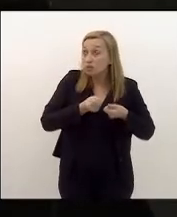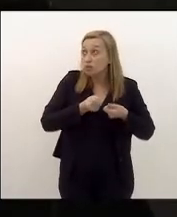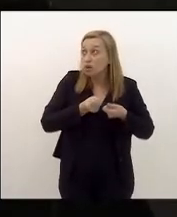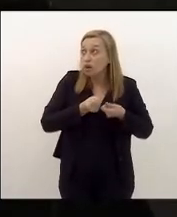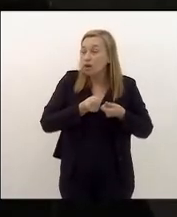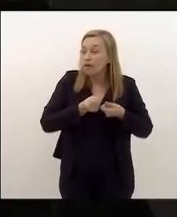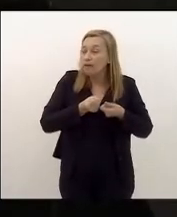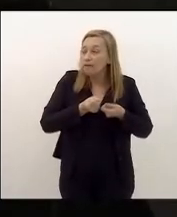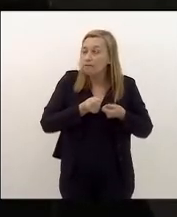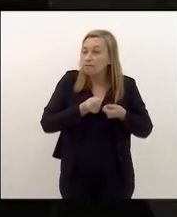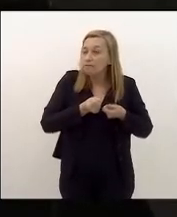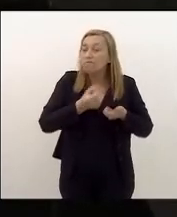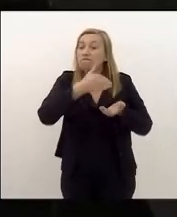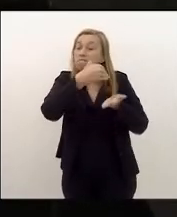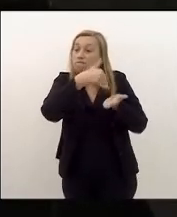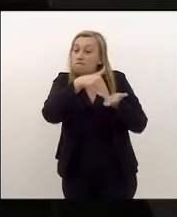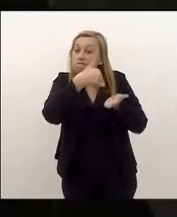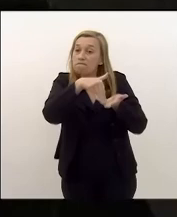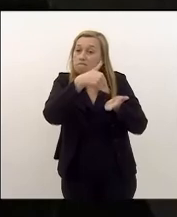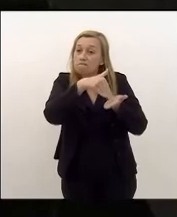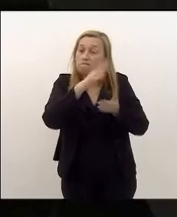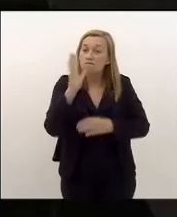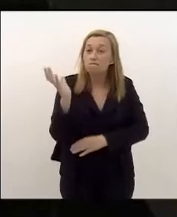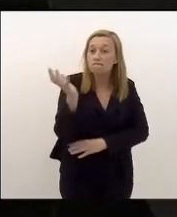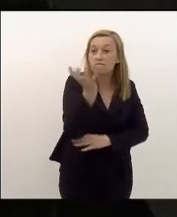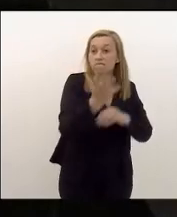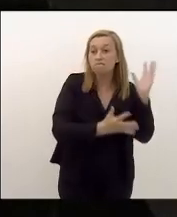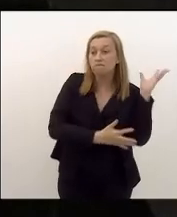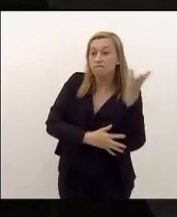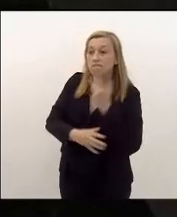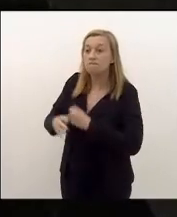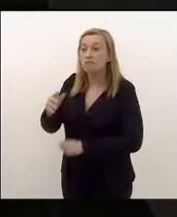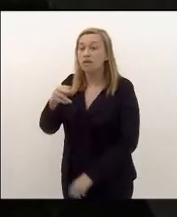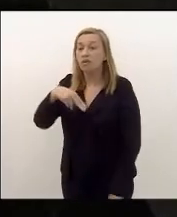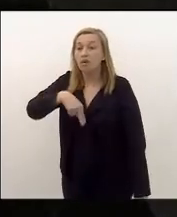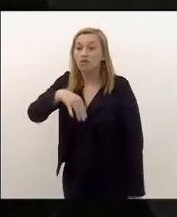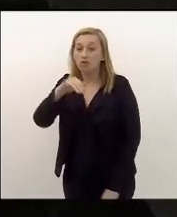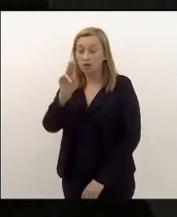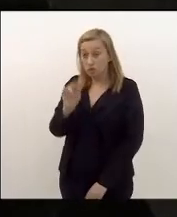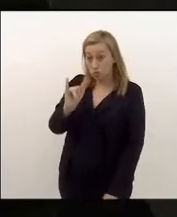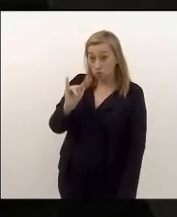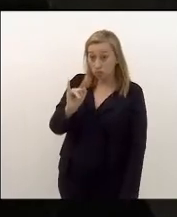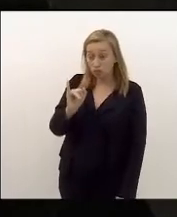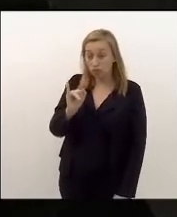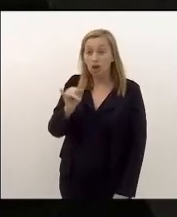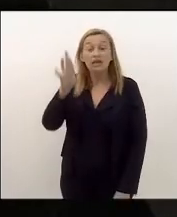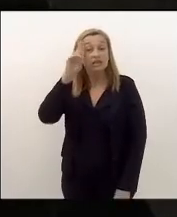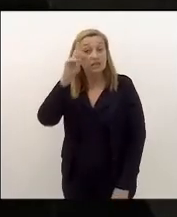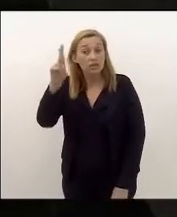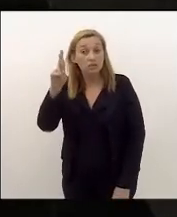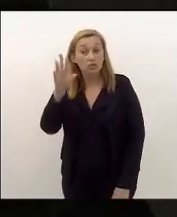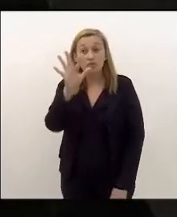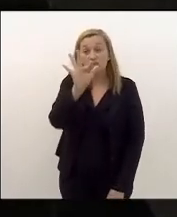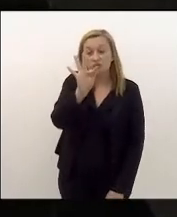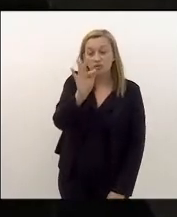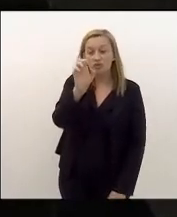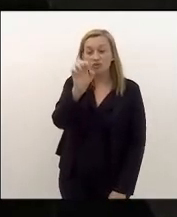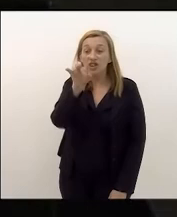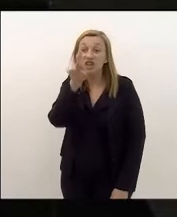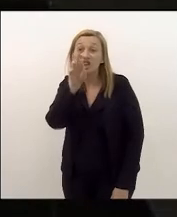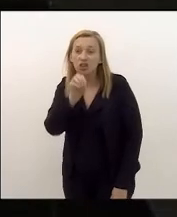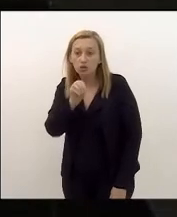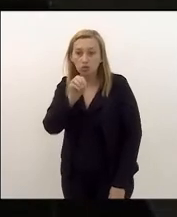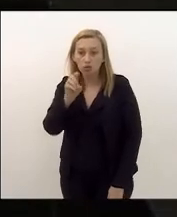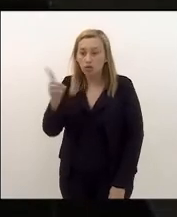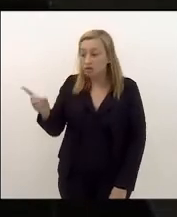recebendo o secretário do Ambiente de Nova Iguaçu, senhor Fernando Cid, que veio